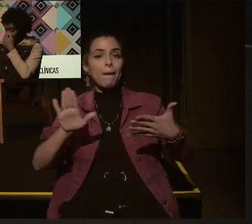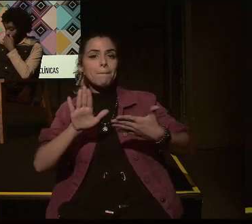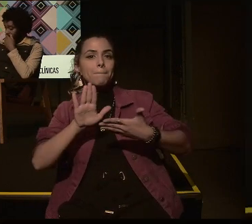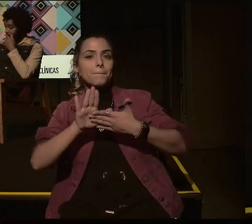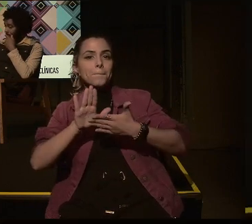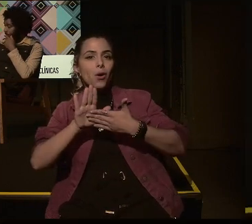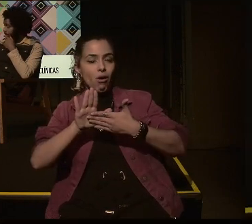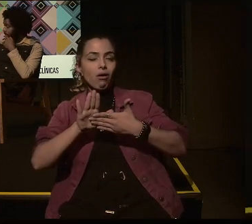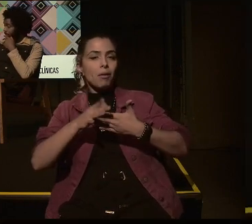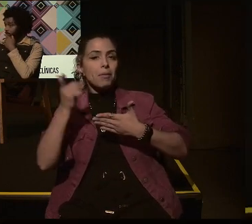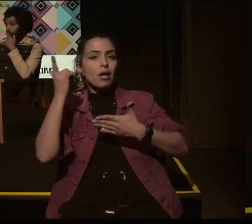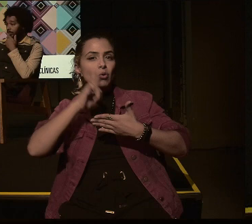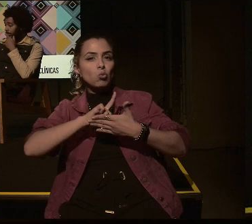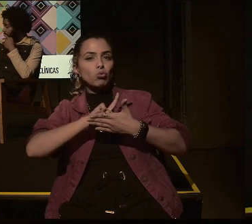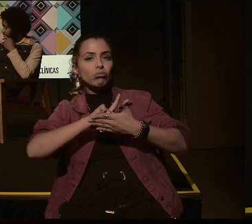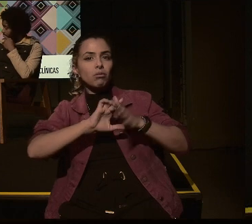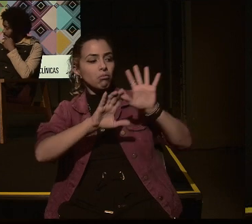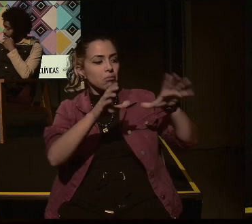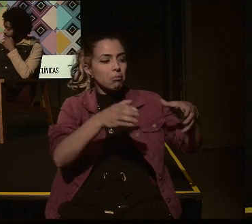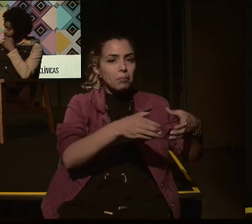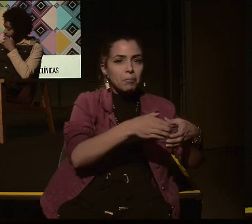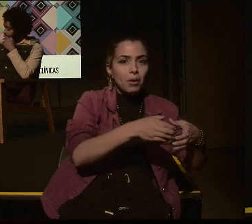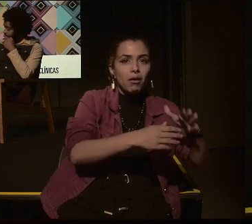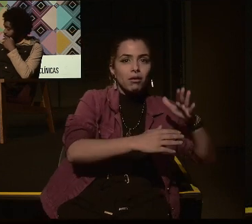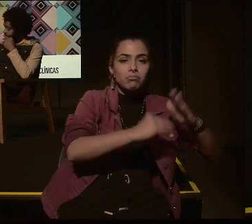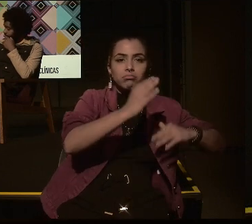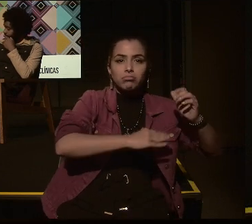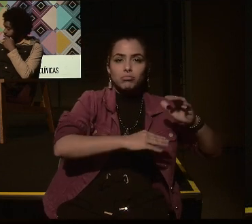Tá? Então,